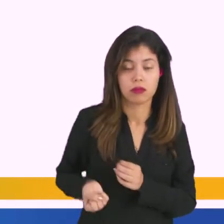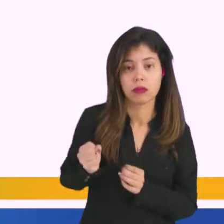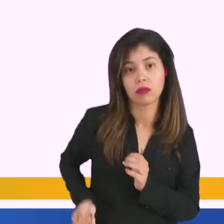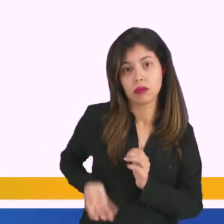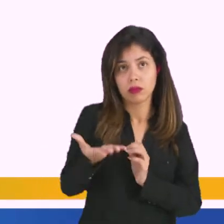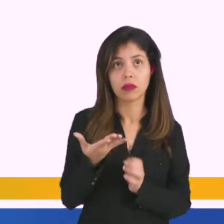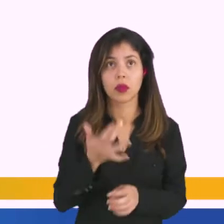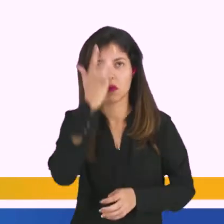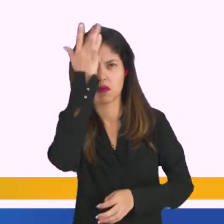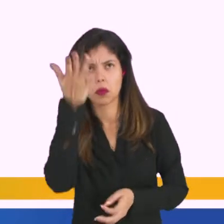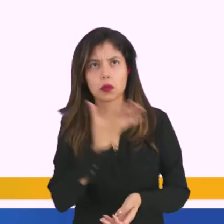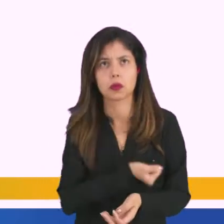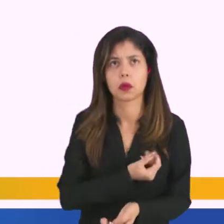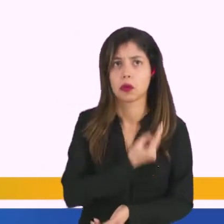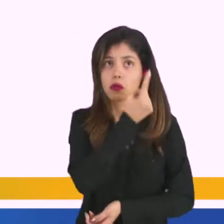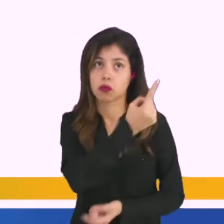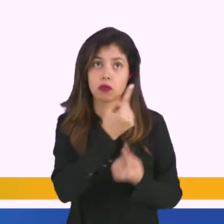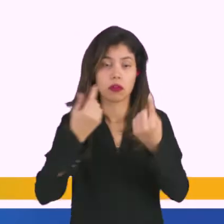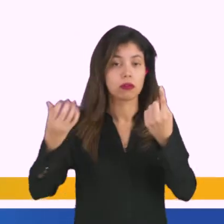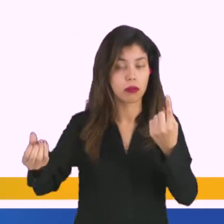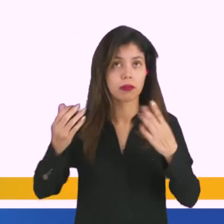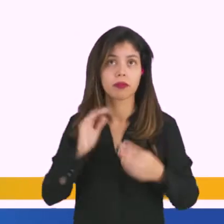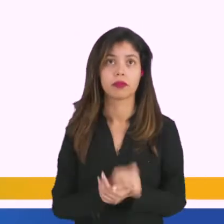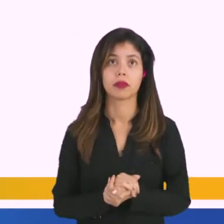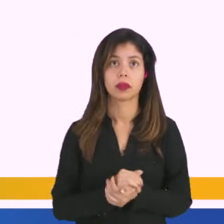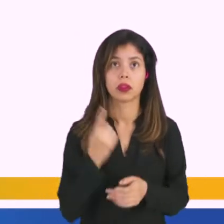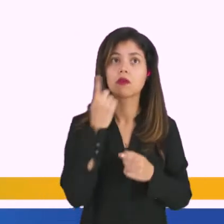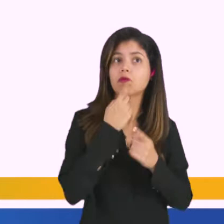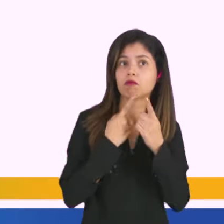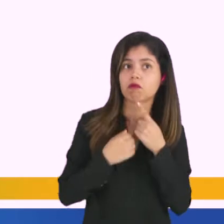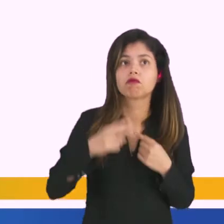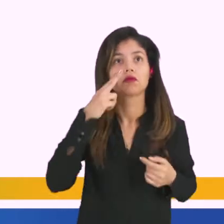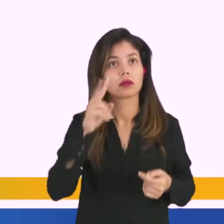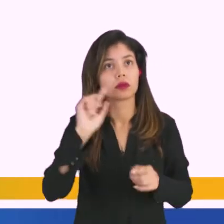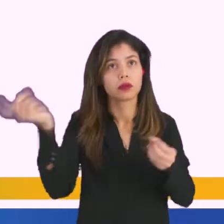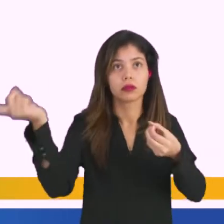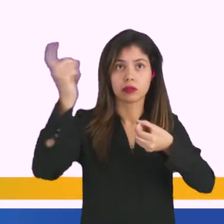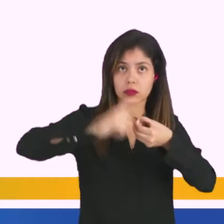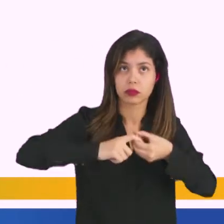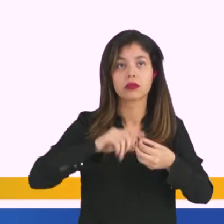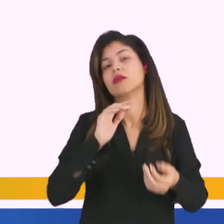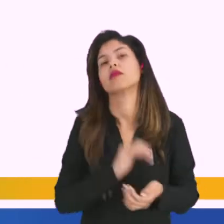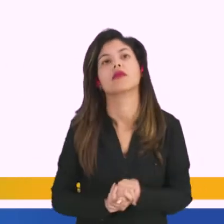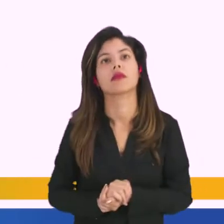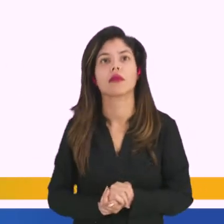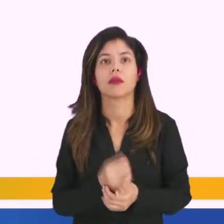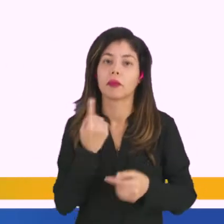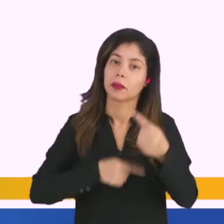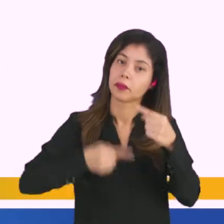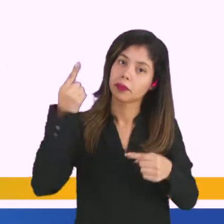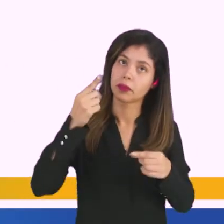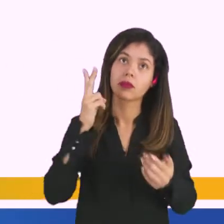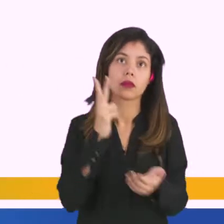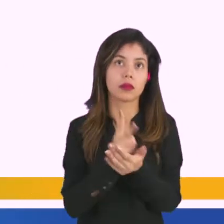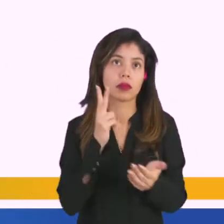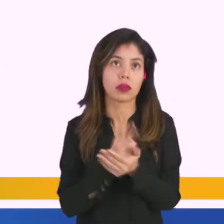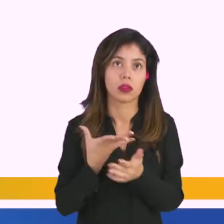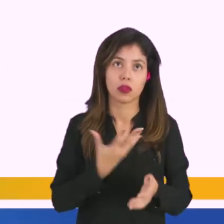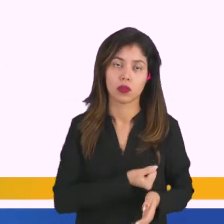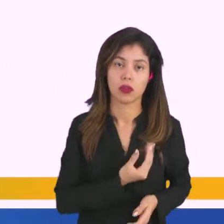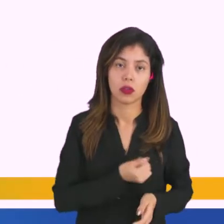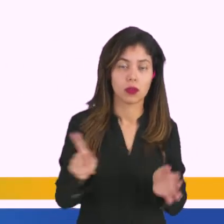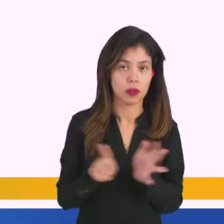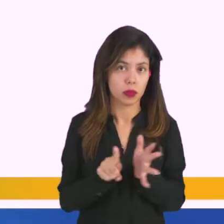com faces numeradas de 1 a 6, e eu desejo lá que a face voltada para a parte de cima seja um número primo,